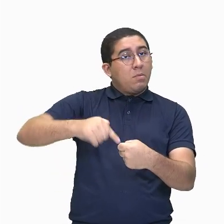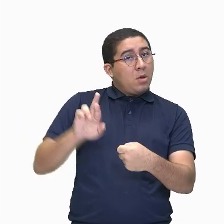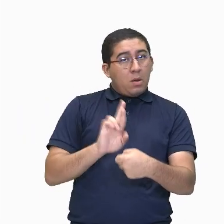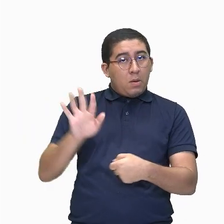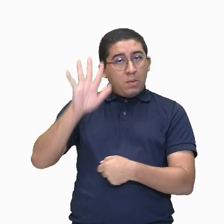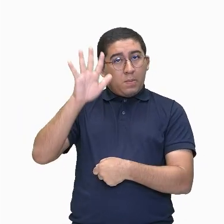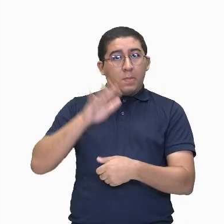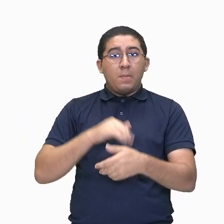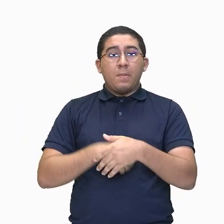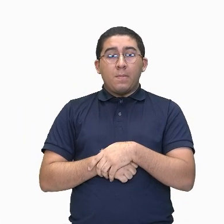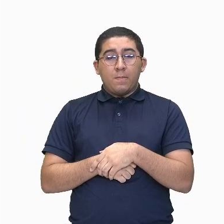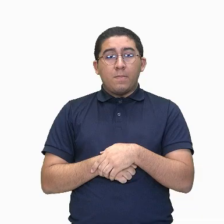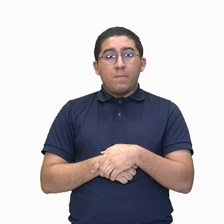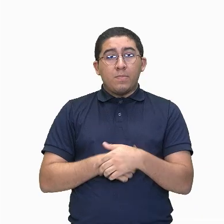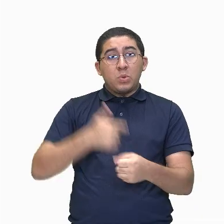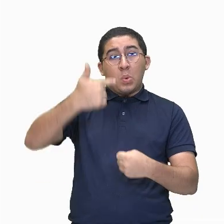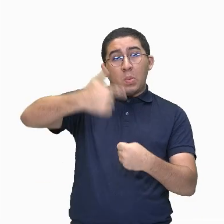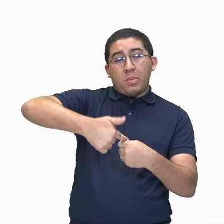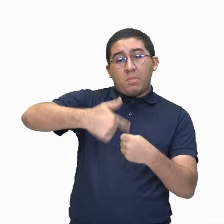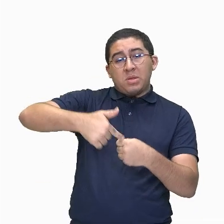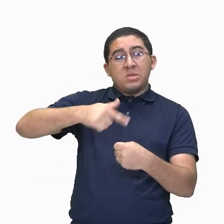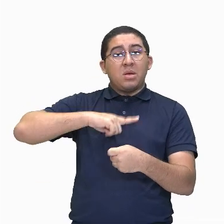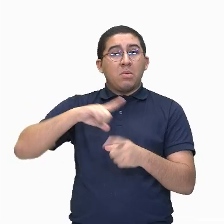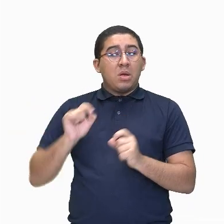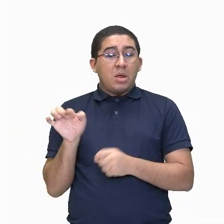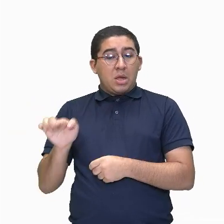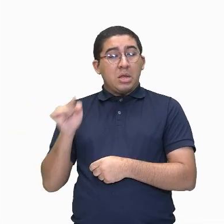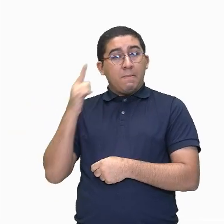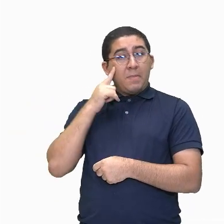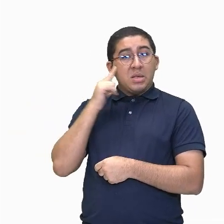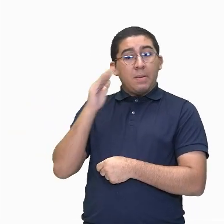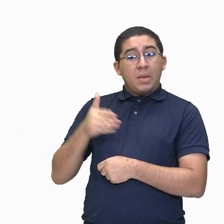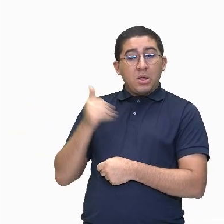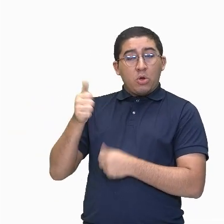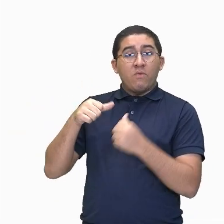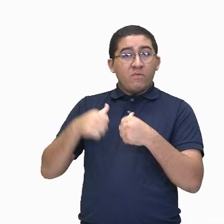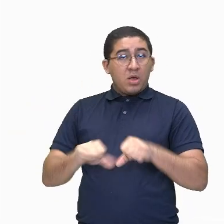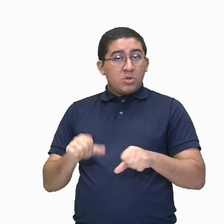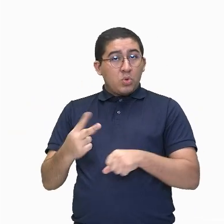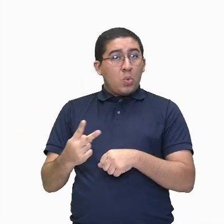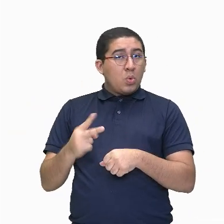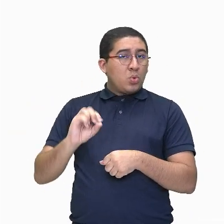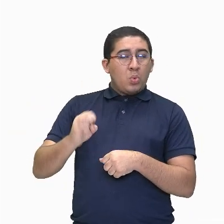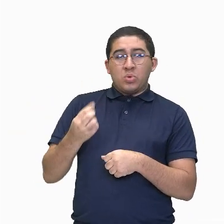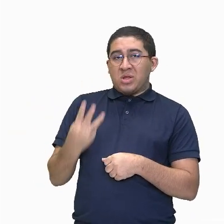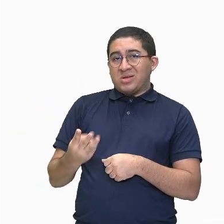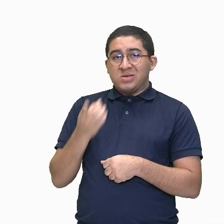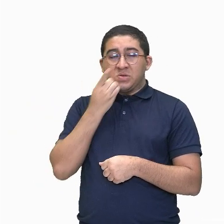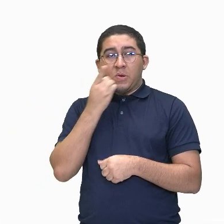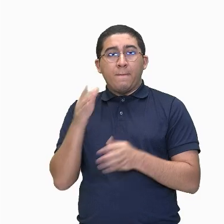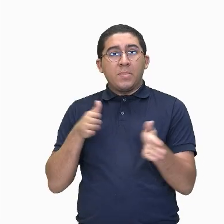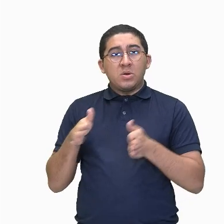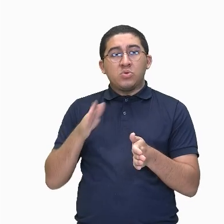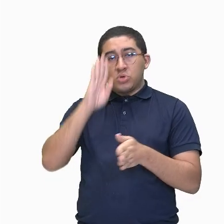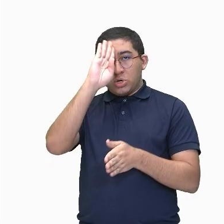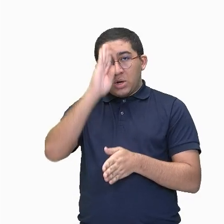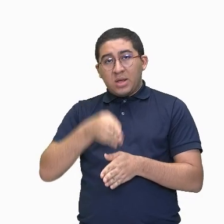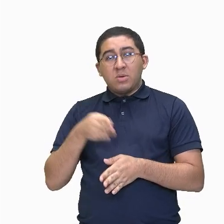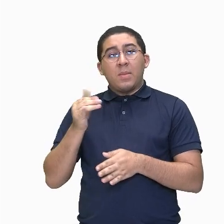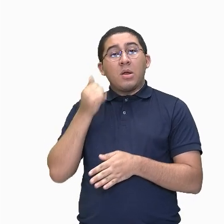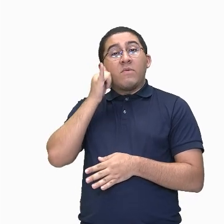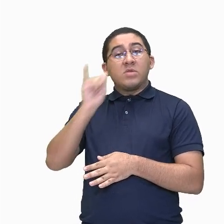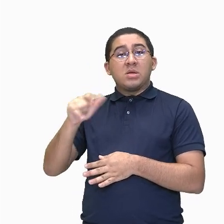né? Que ele prefere ficar lá 2 a 3 dias, lá na localidade onde ele costuma pescar, justamente para diminuir esse custo,